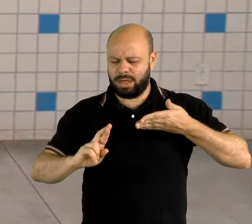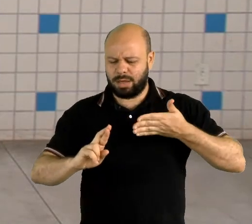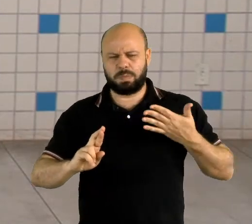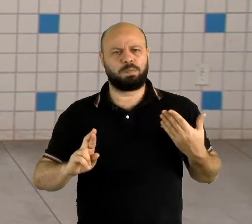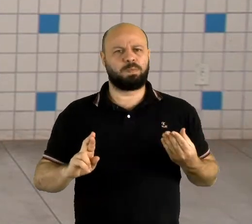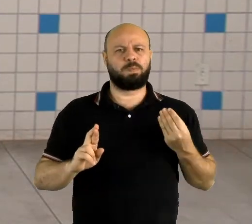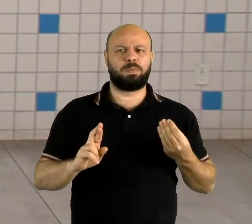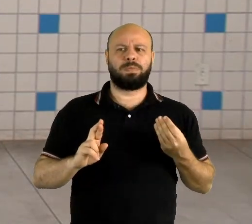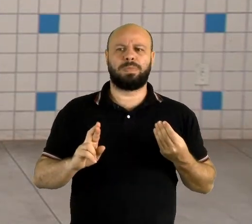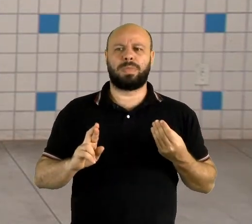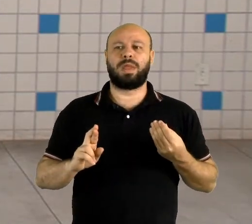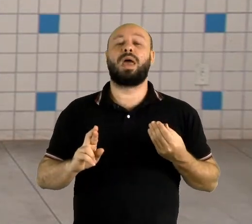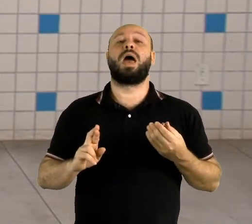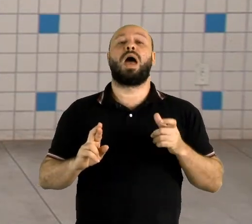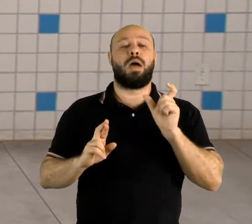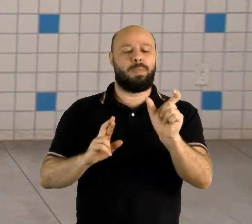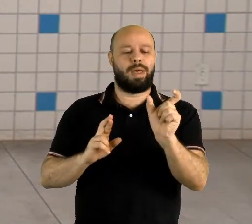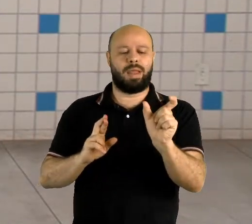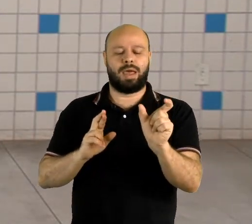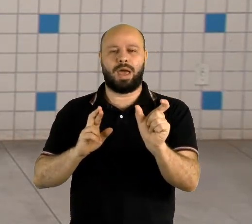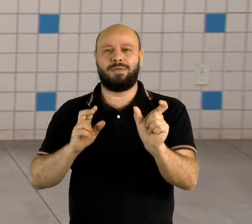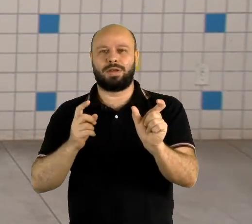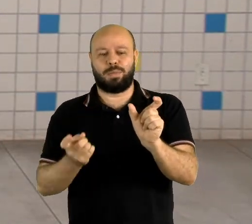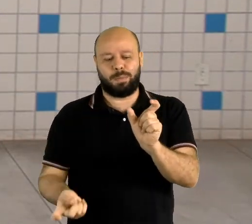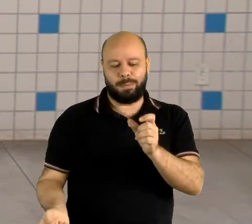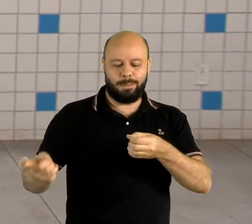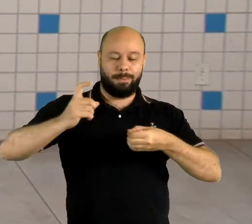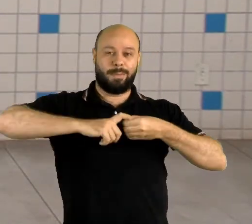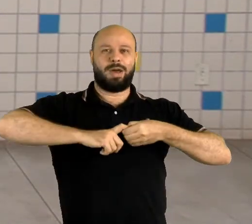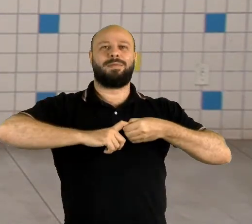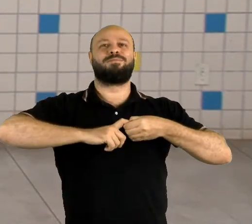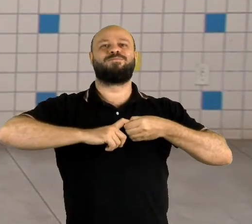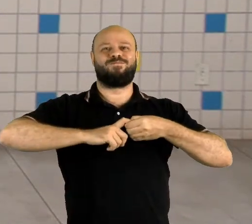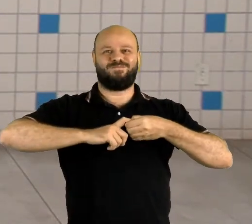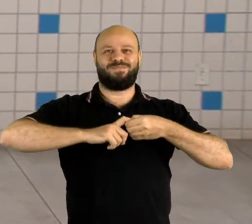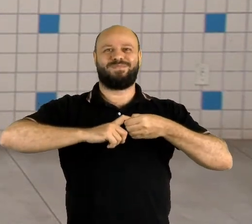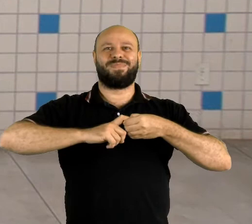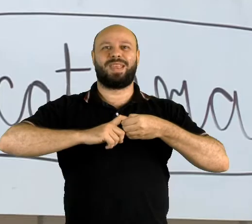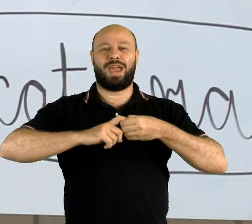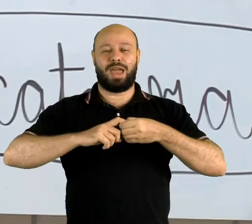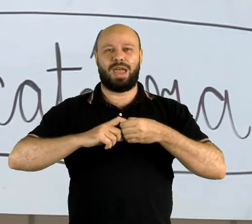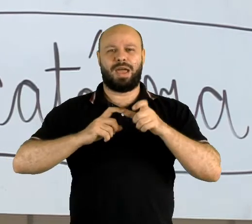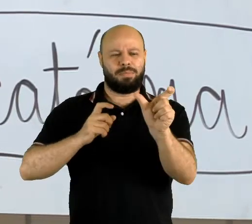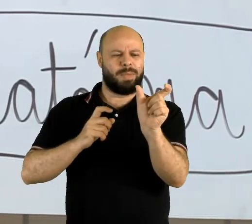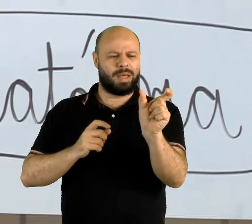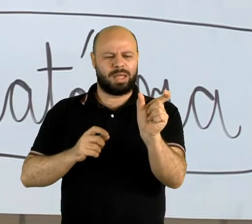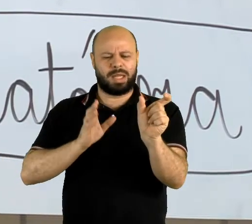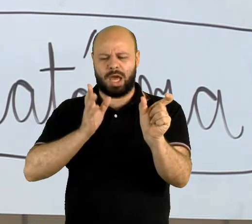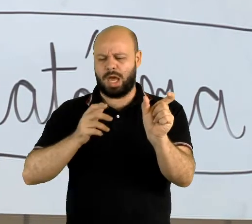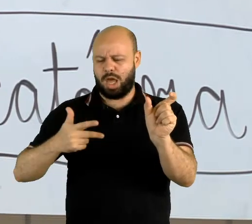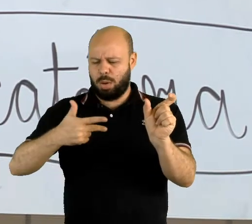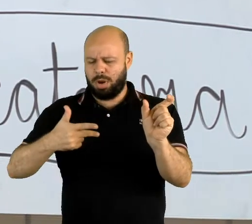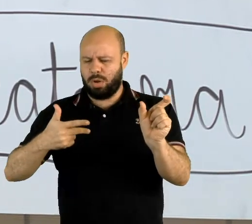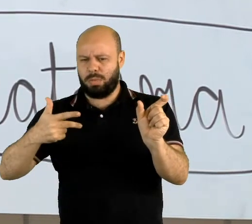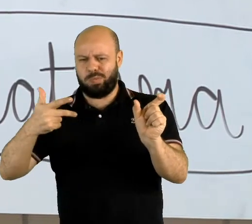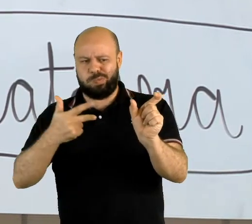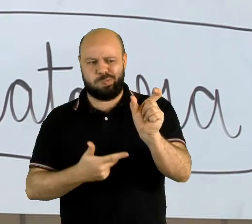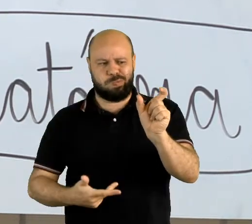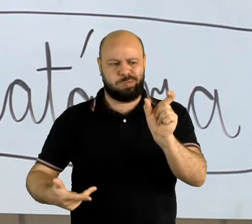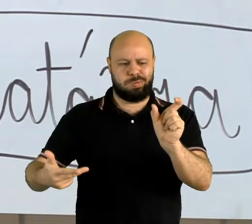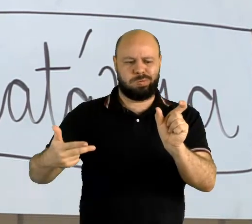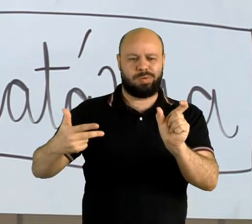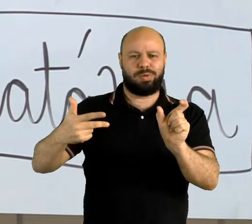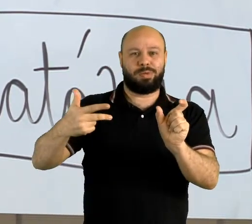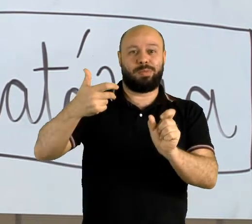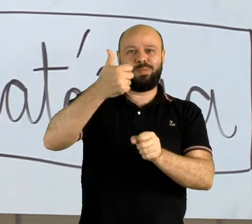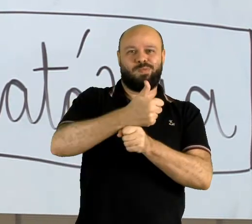é o termo que está sendo retomado através do emprego desses pronomes. Isso, você